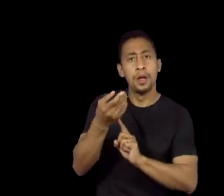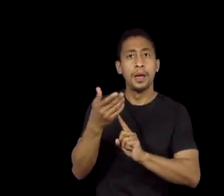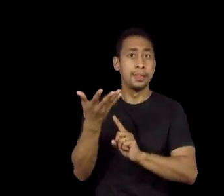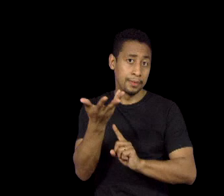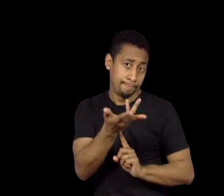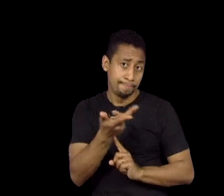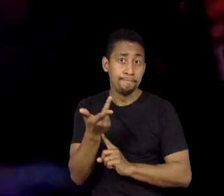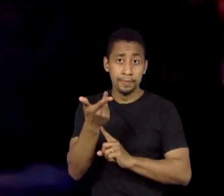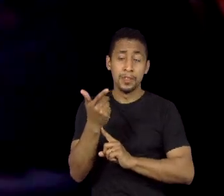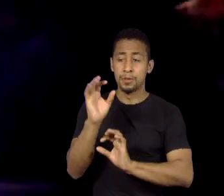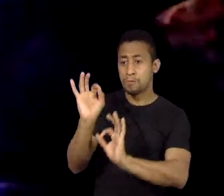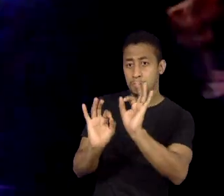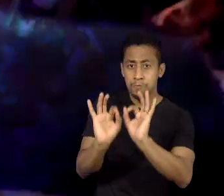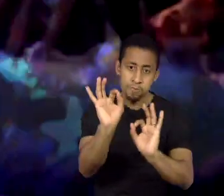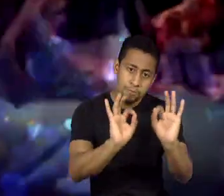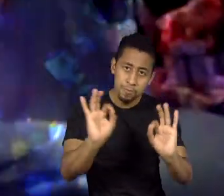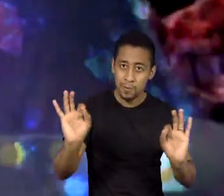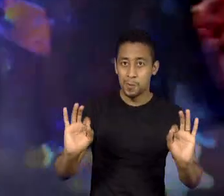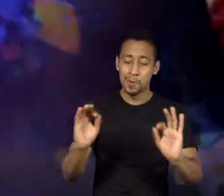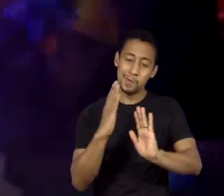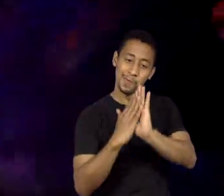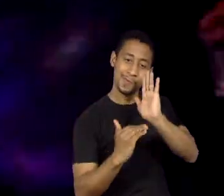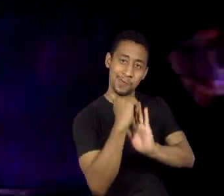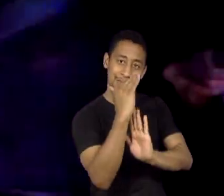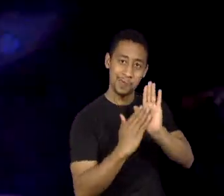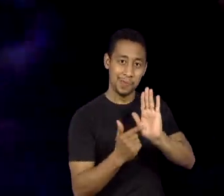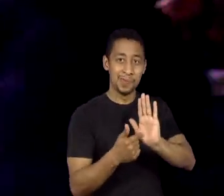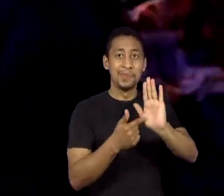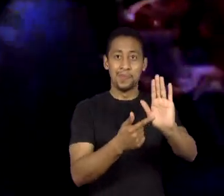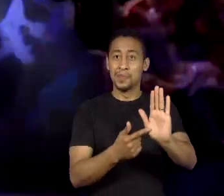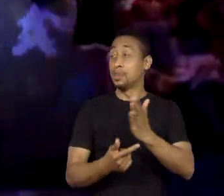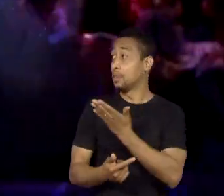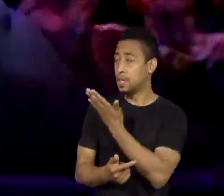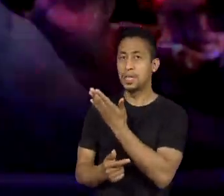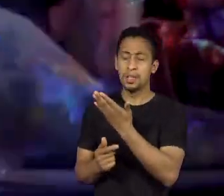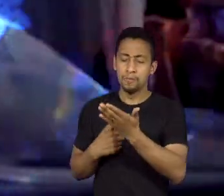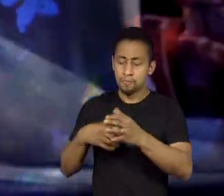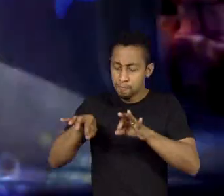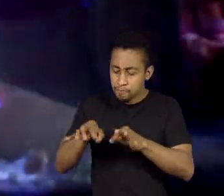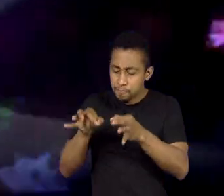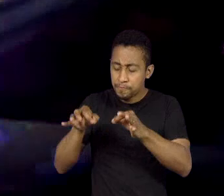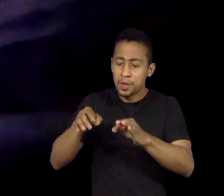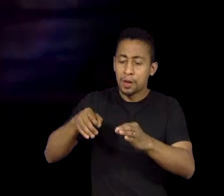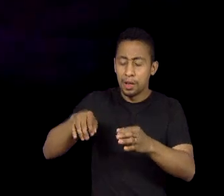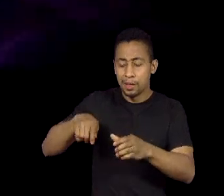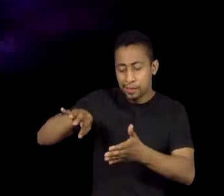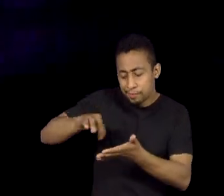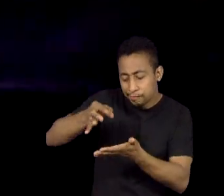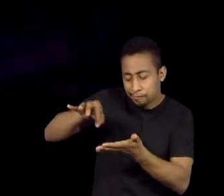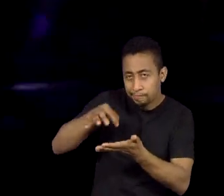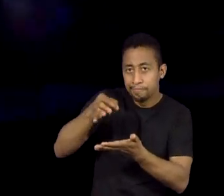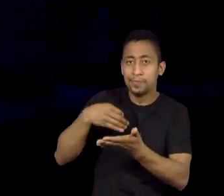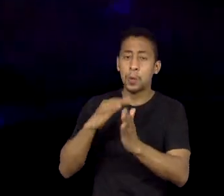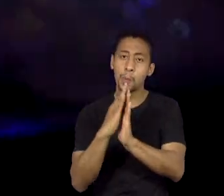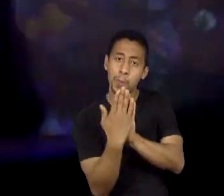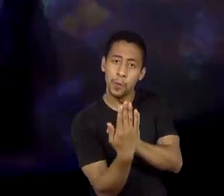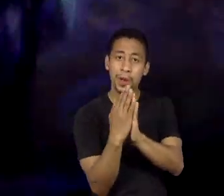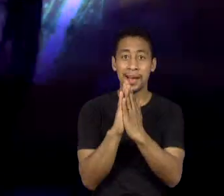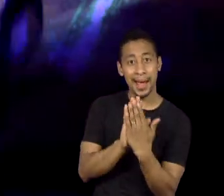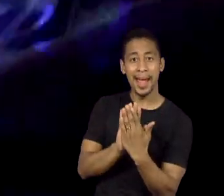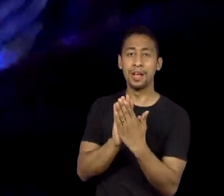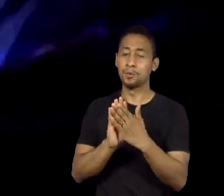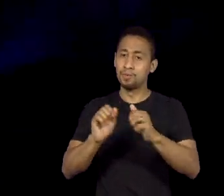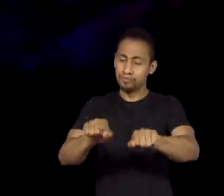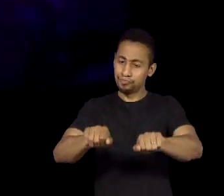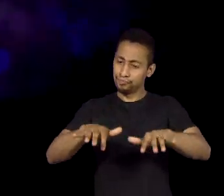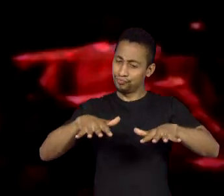artista plástico. Em meio a retalhos, sucatas, bordados, bonecos, atores e público, ele vai